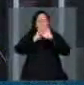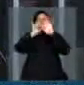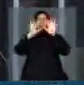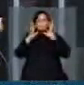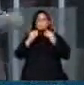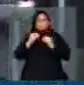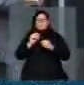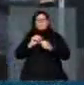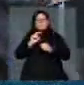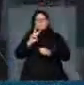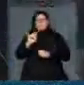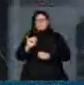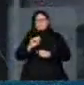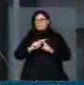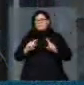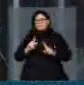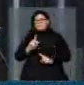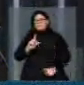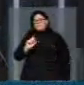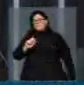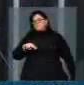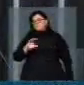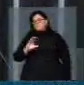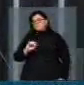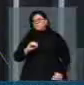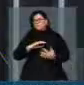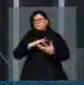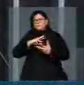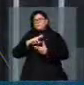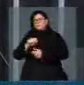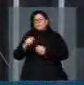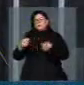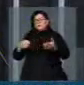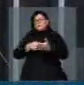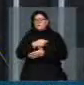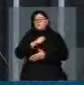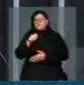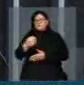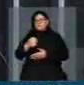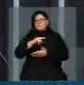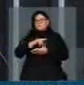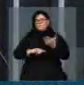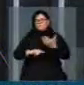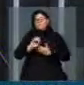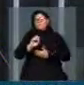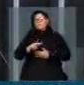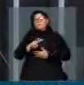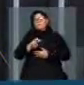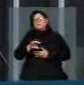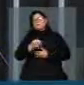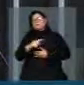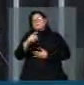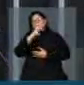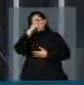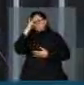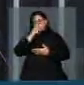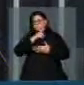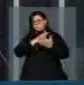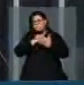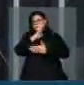fazer. No plano mundial, foi assinada em 2007 a Convenção sobre os Direitos das Pessoas com Deficiência, já ratificada